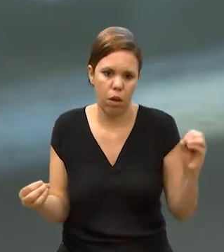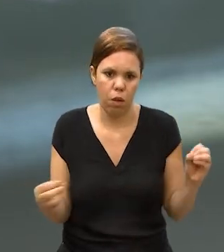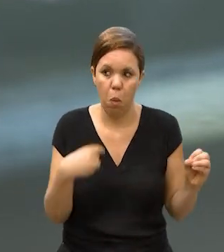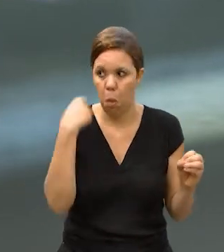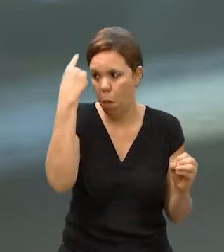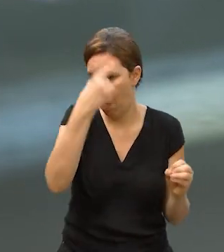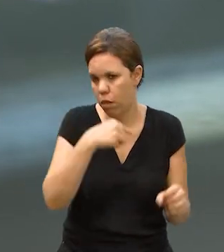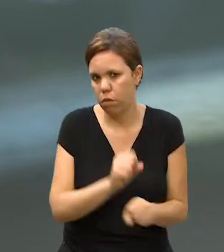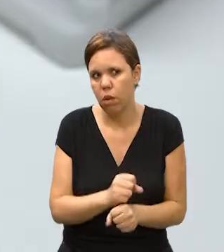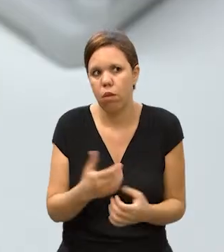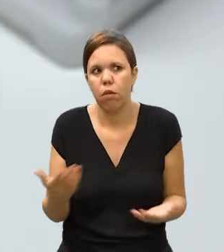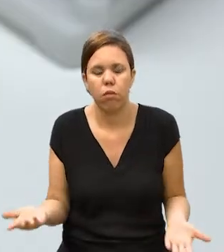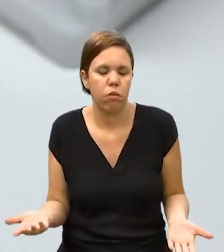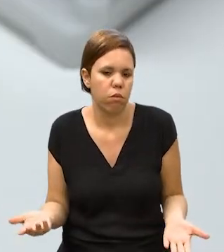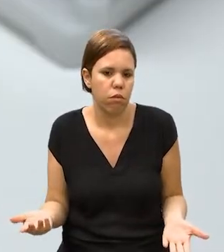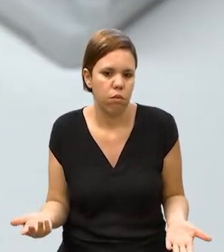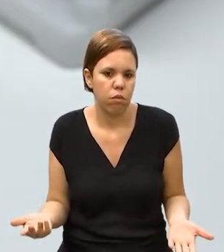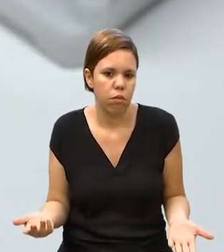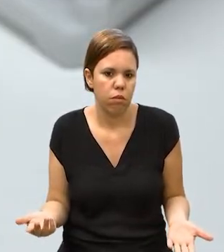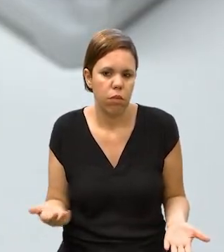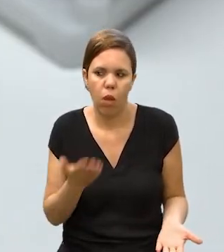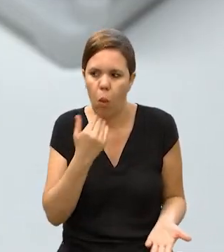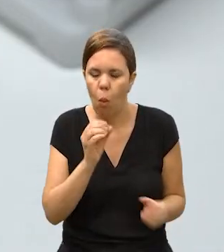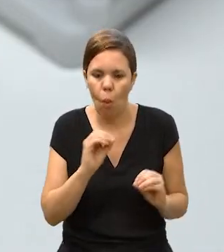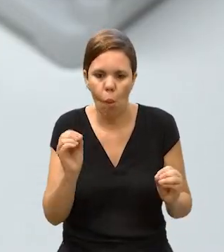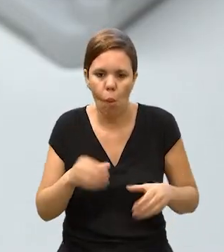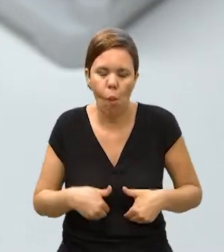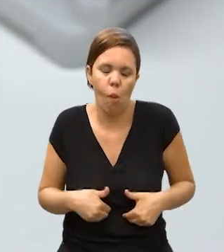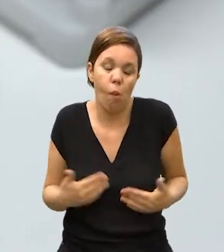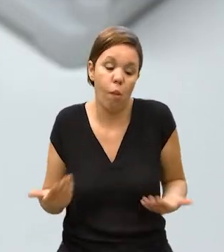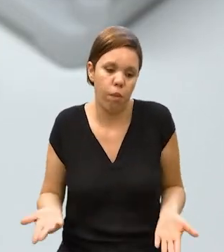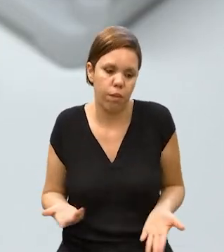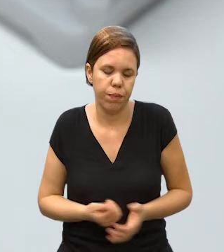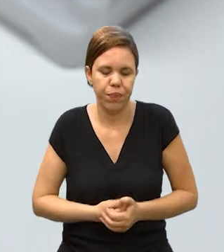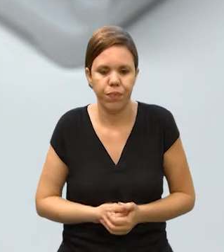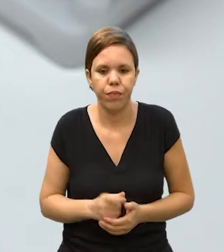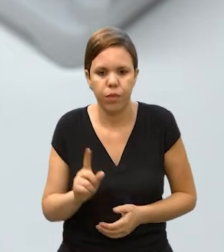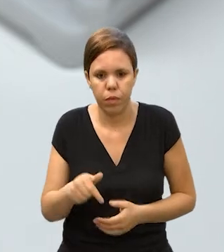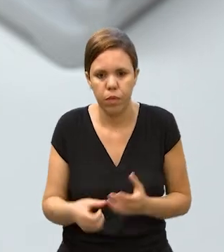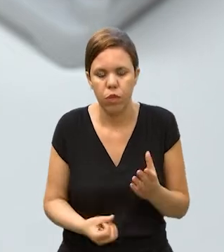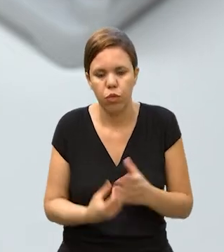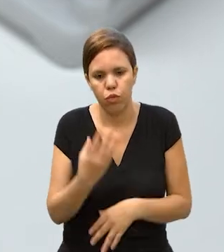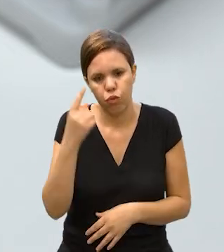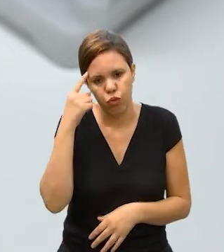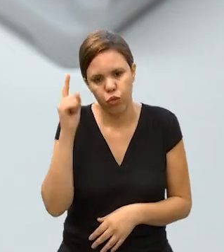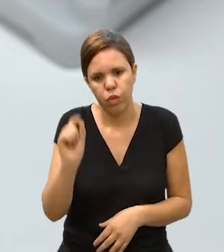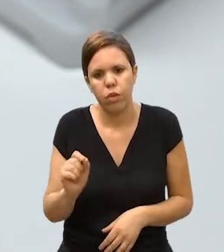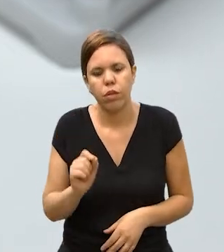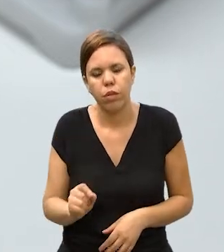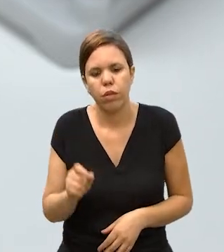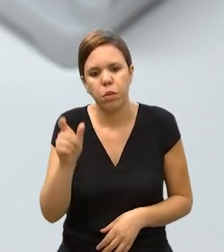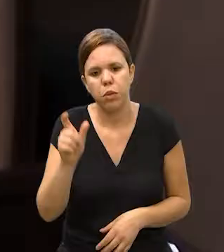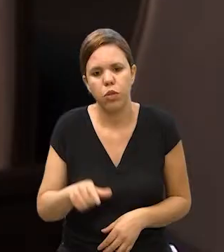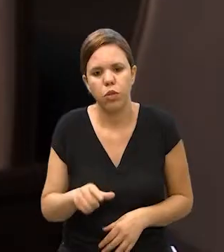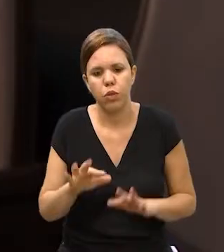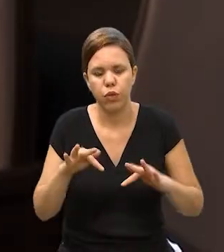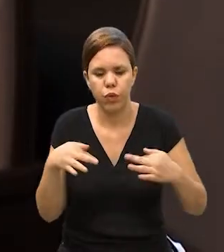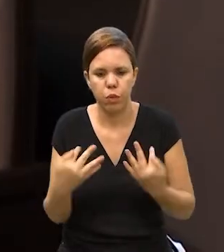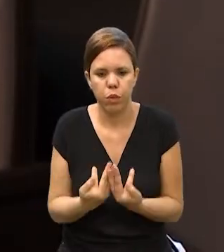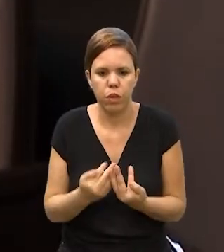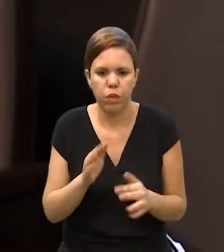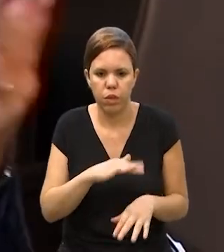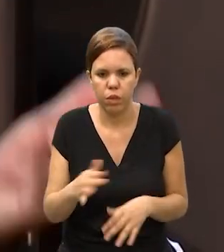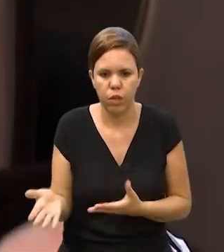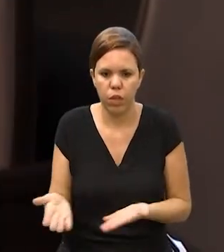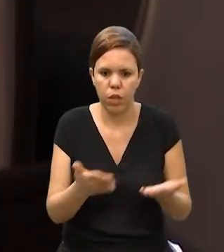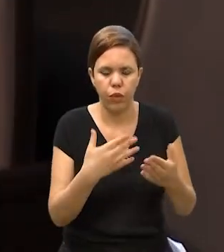ou 1 hora esperando aquele exame, você já está sem comer, né? Então, nesse caso surgiu dos pais dessas